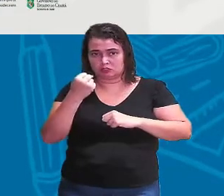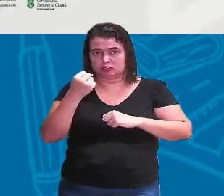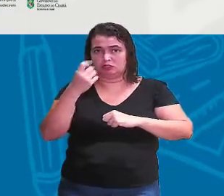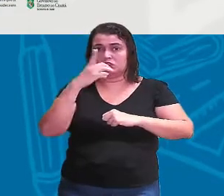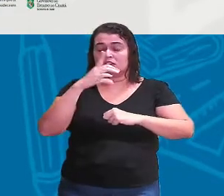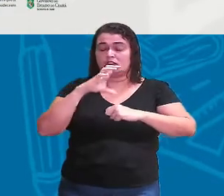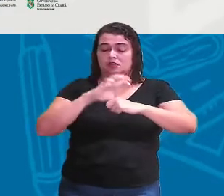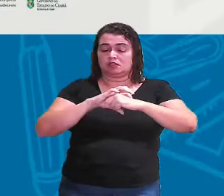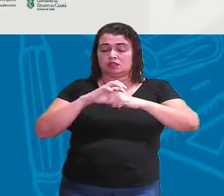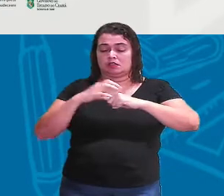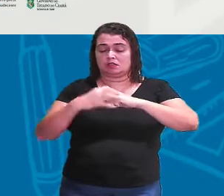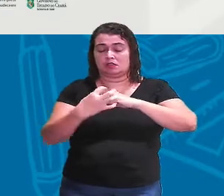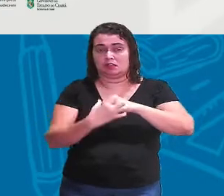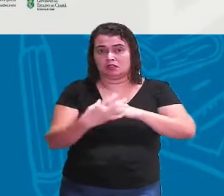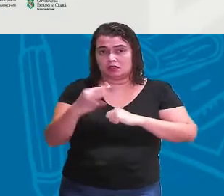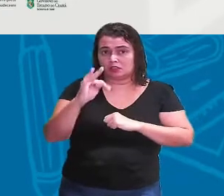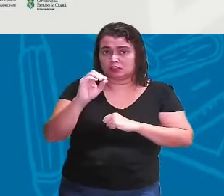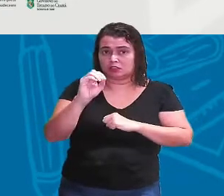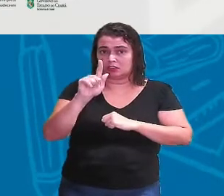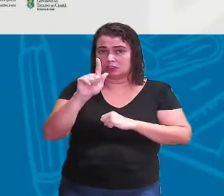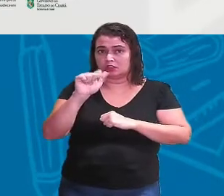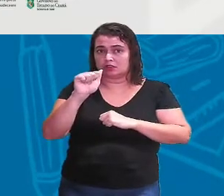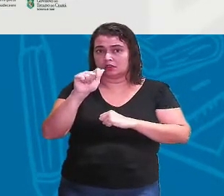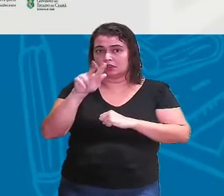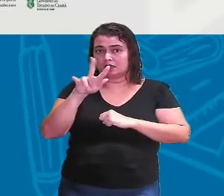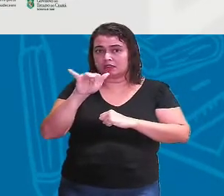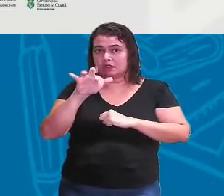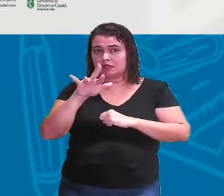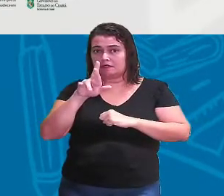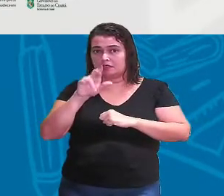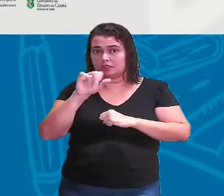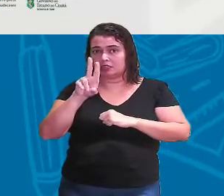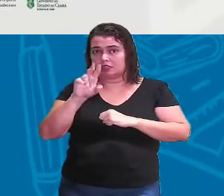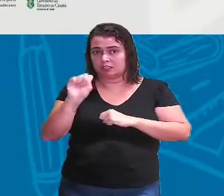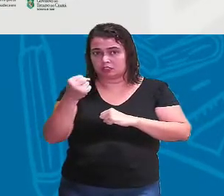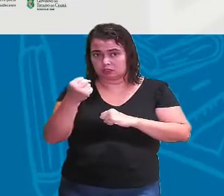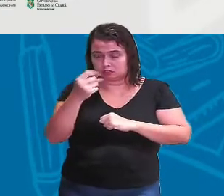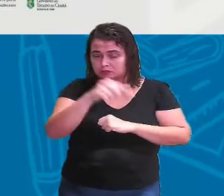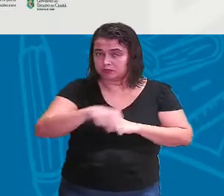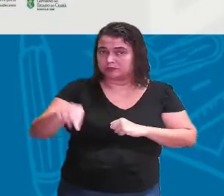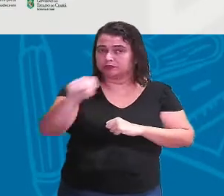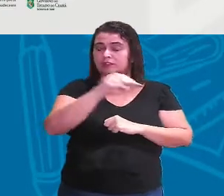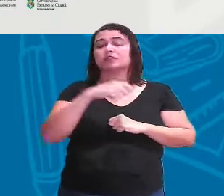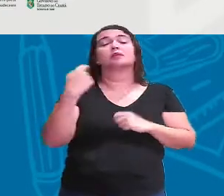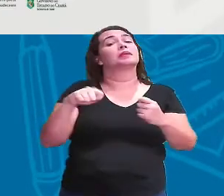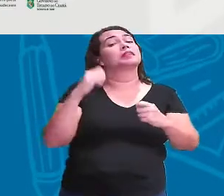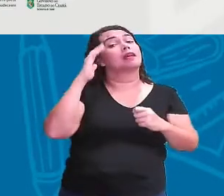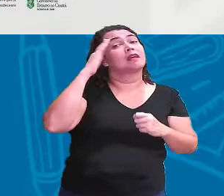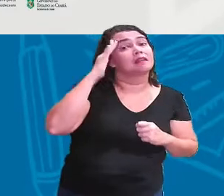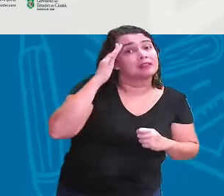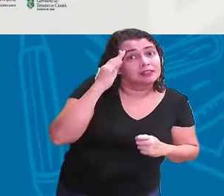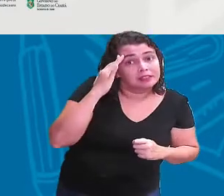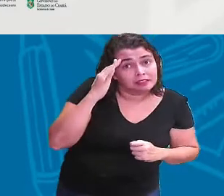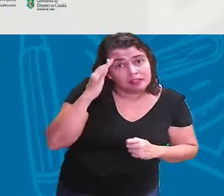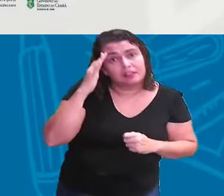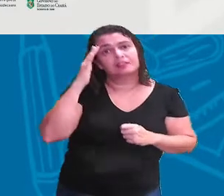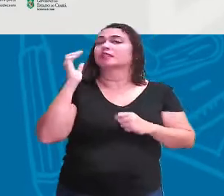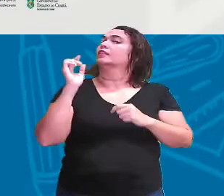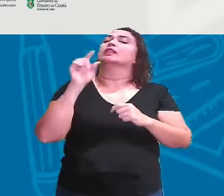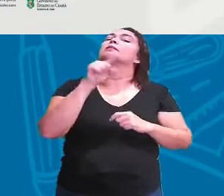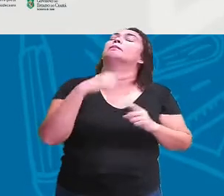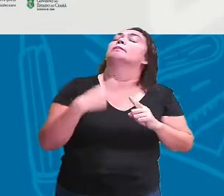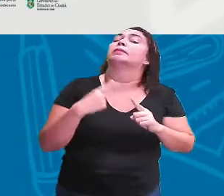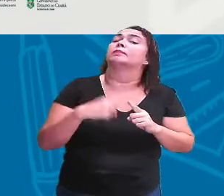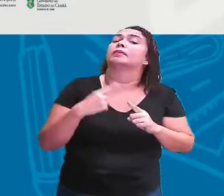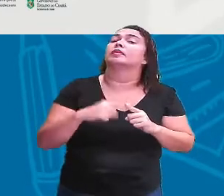o teu repertório intelectual, teu arsenal intelectual para tirar do reino da necessidade para o reino da liberdade. Por quê? Conhecimento é poder,